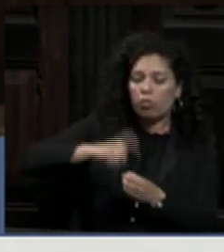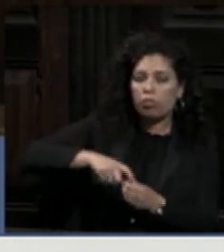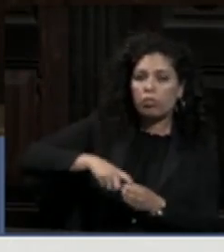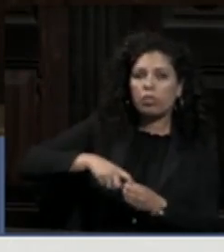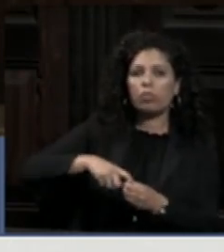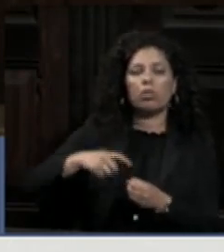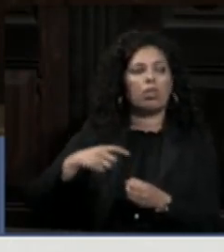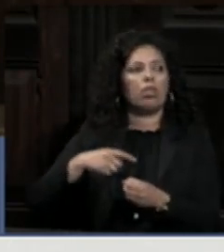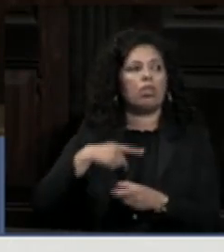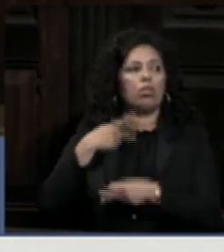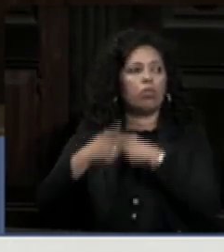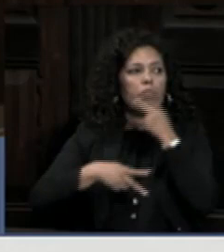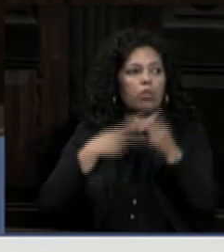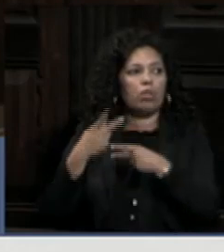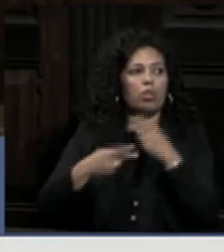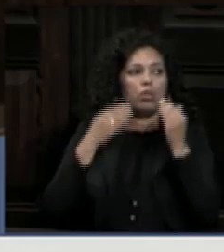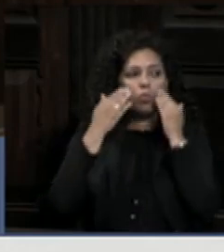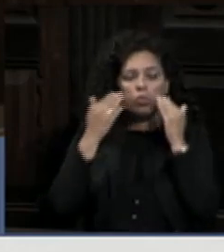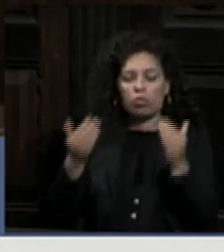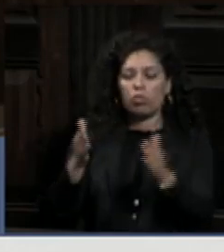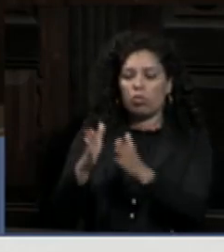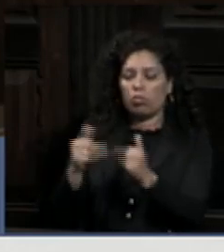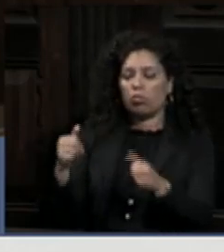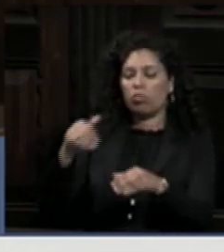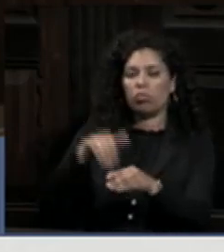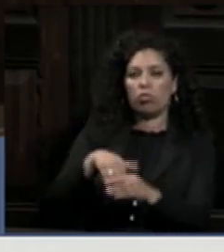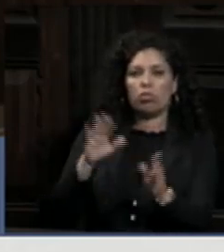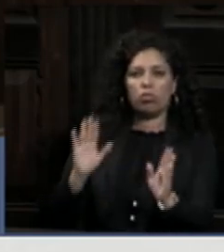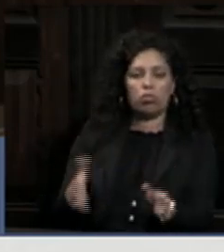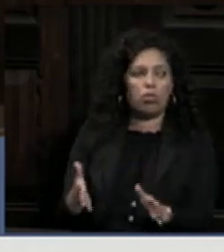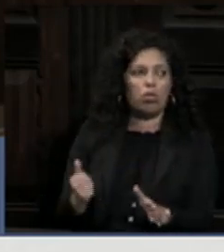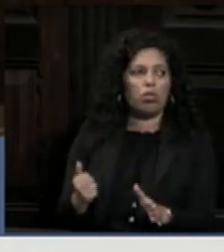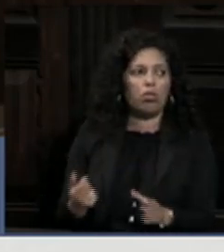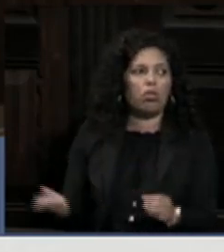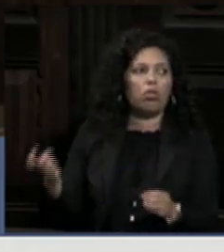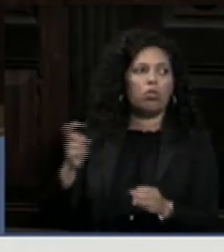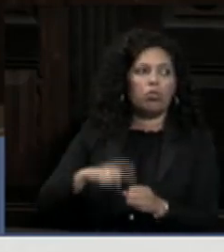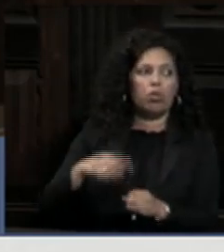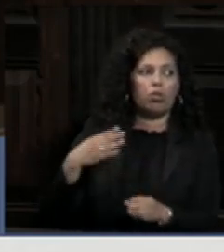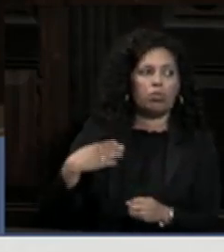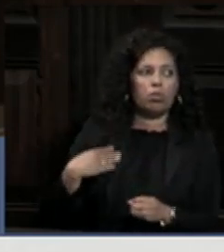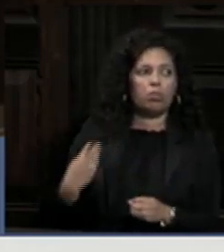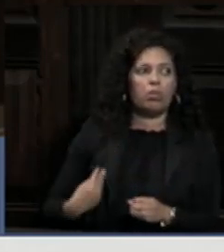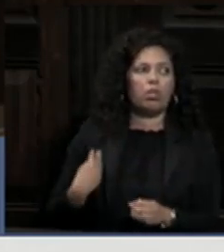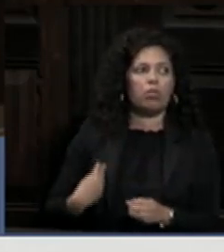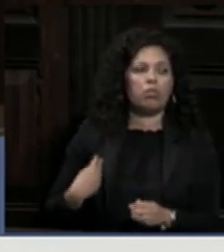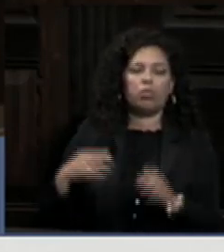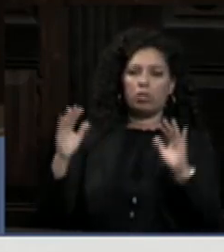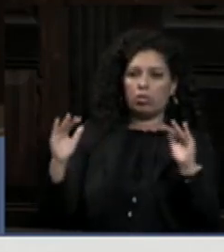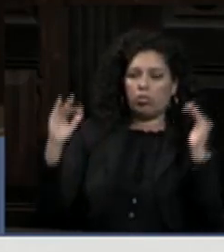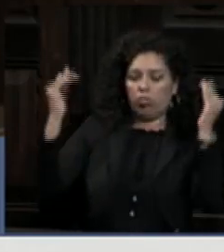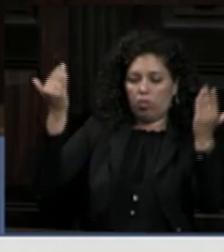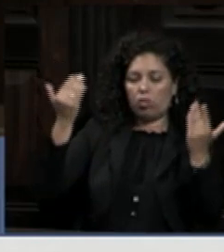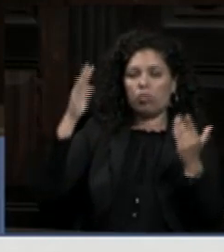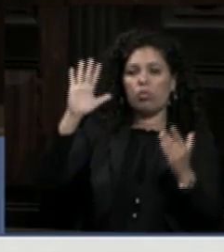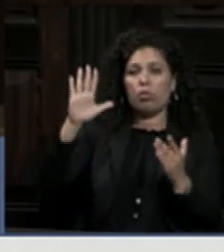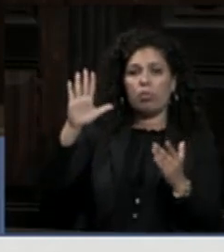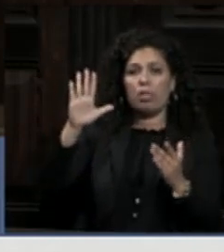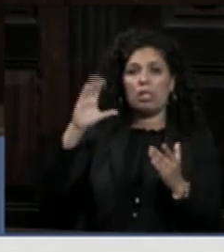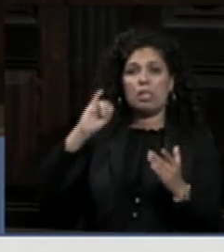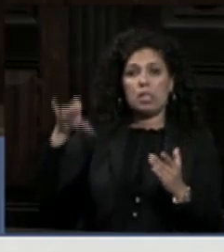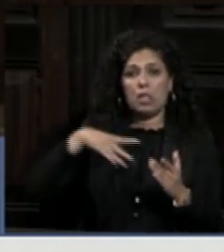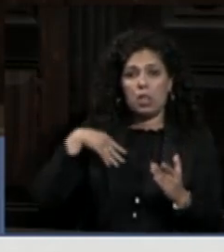preparando exatamente esse tipo de poder é retomar a minha vida profissional mas enquanto eu estiver com um